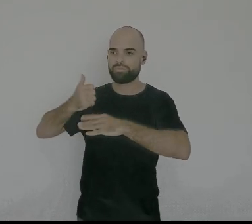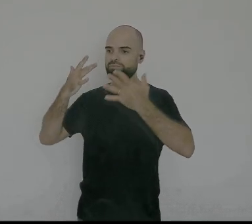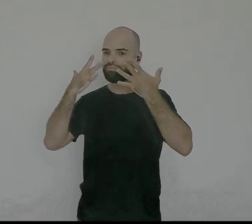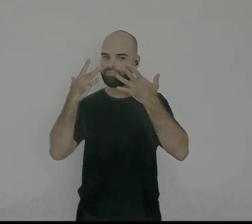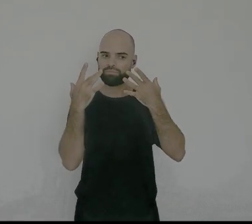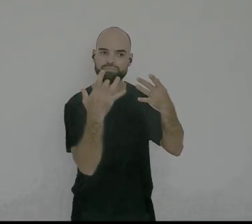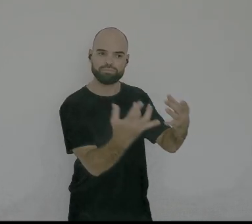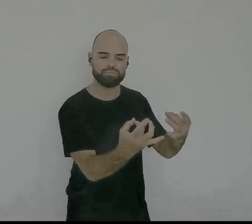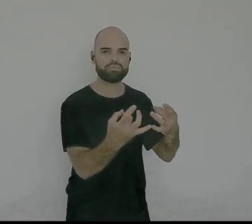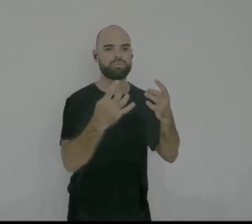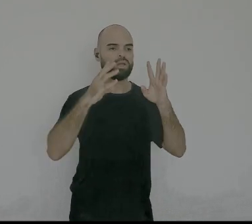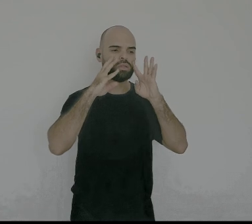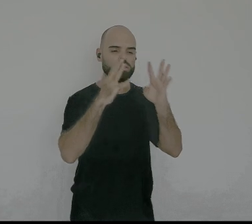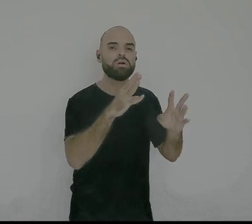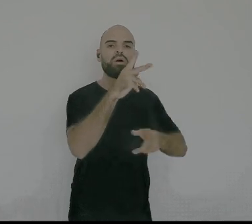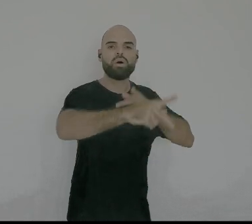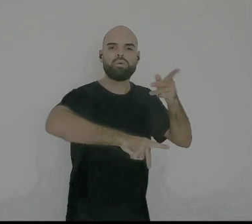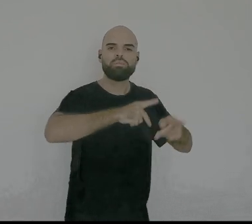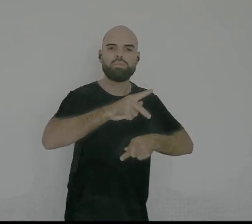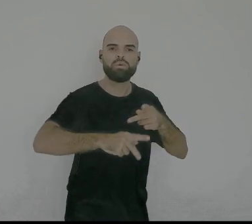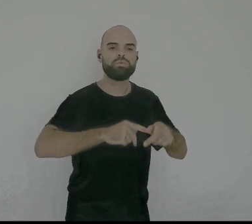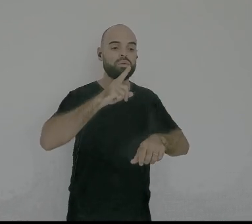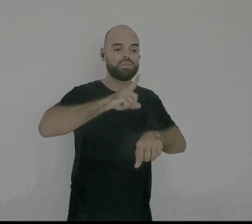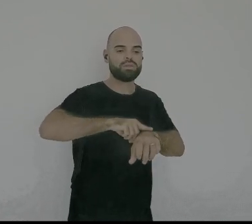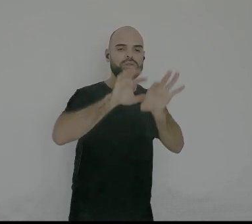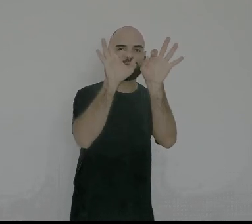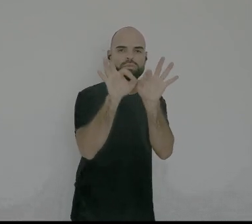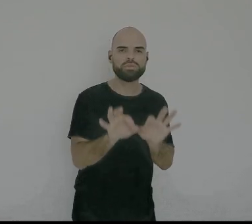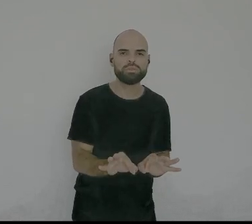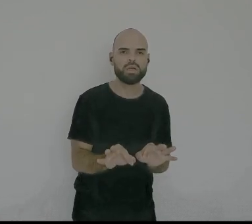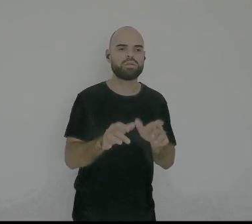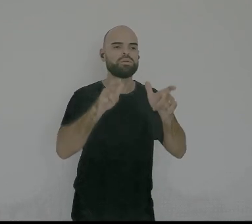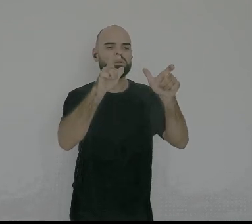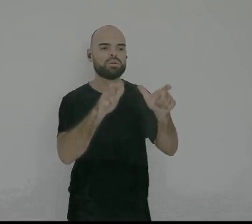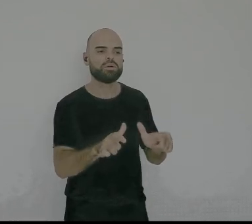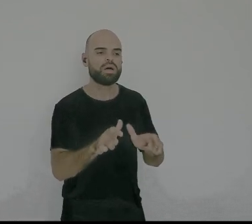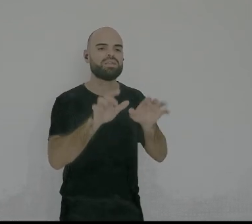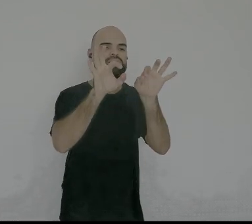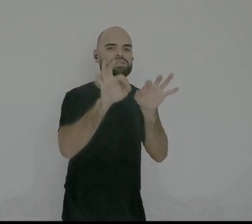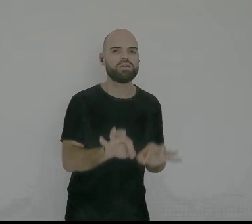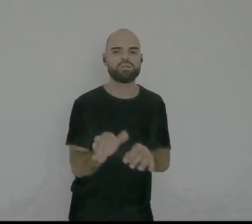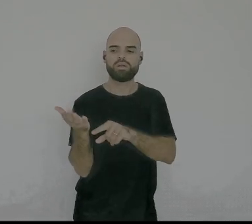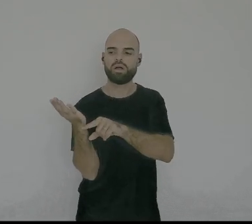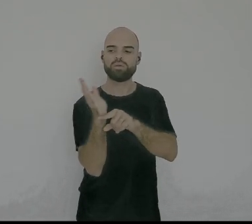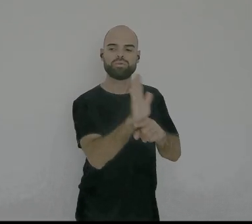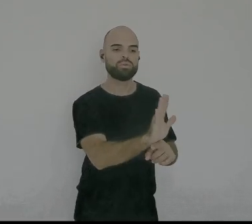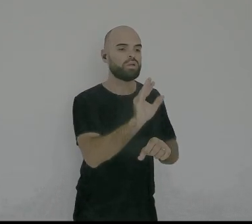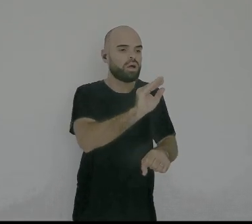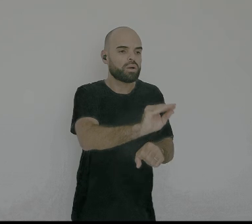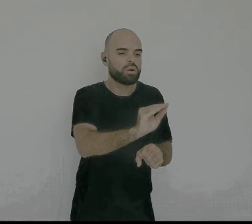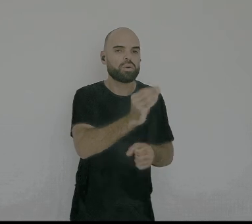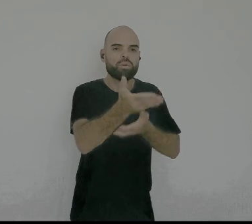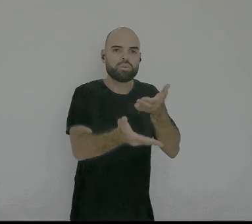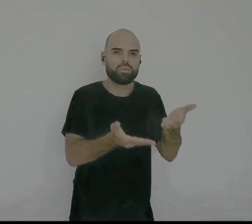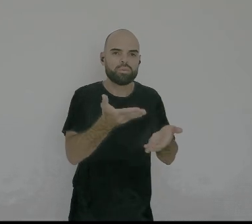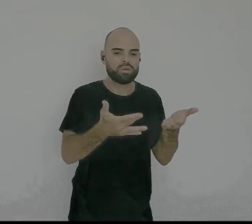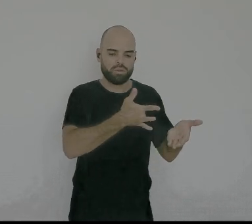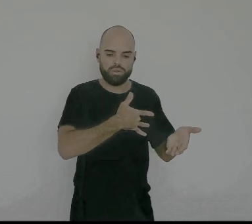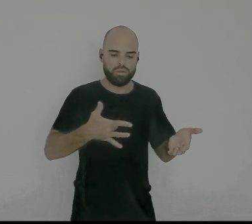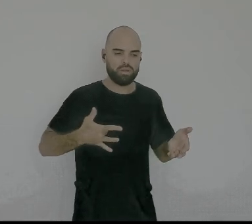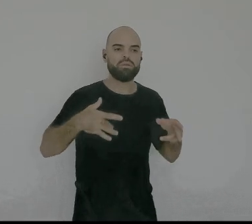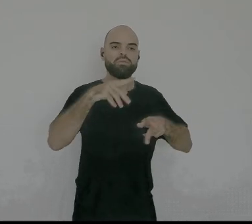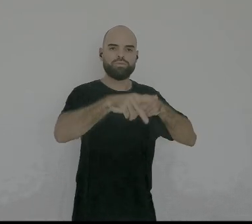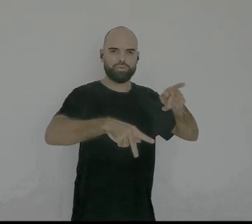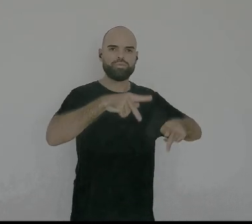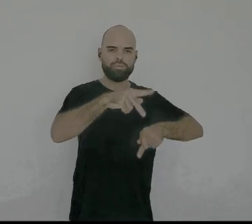mais apropriado será prestado a cada pessoa usuária no tempo certo e no lugar certo. Esse é o papel da atenção